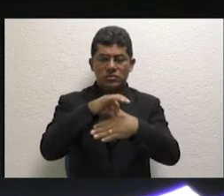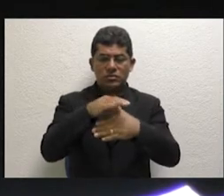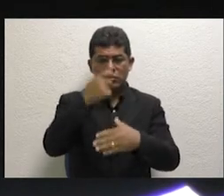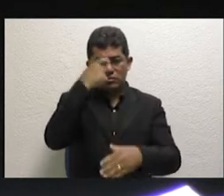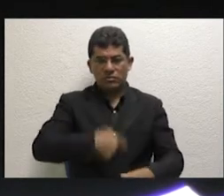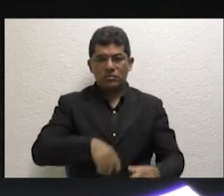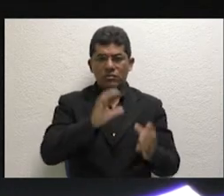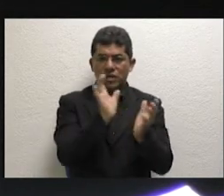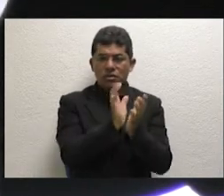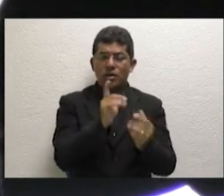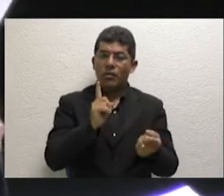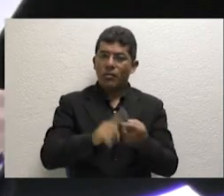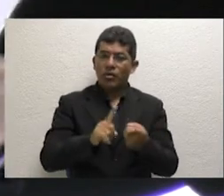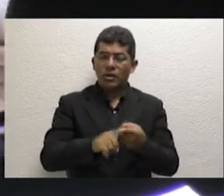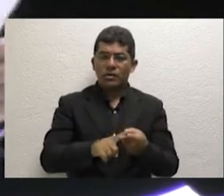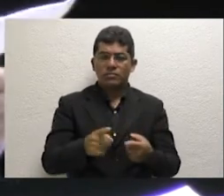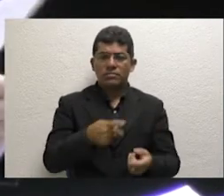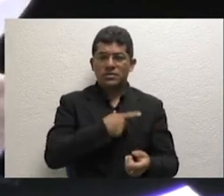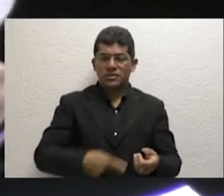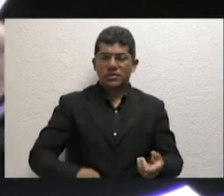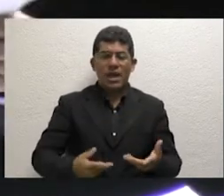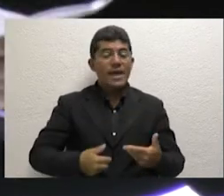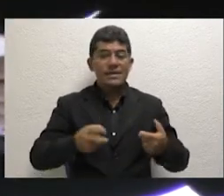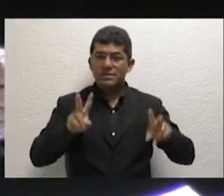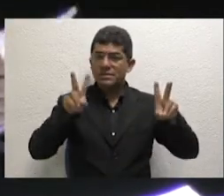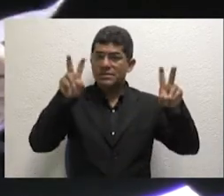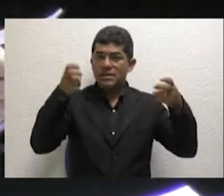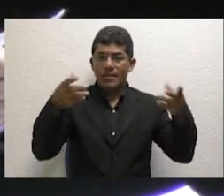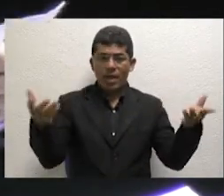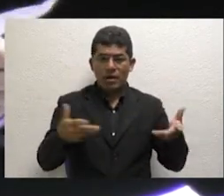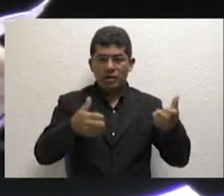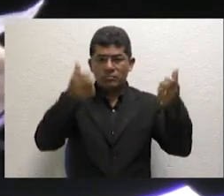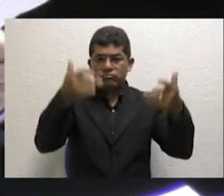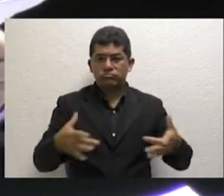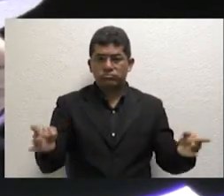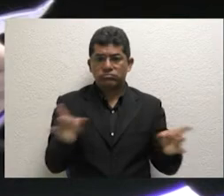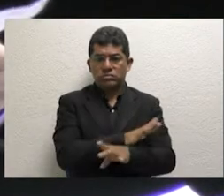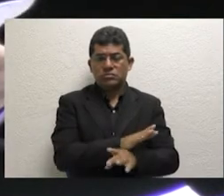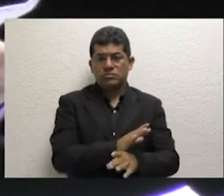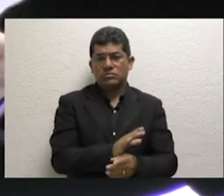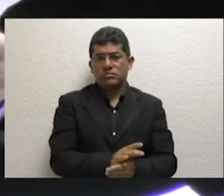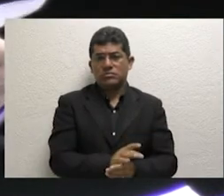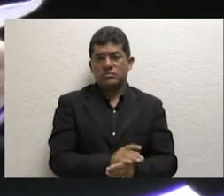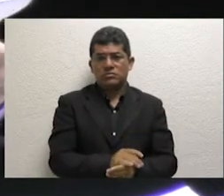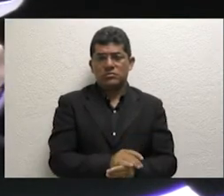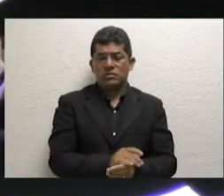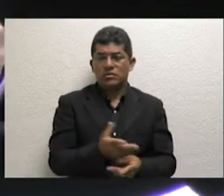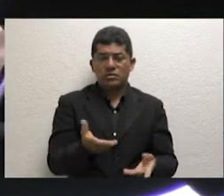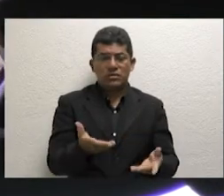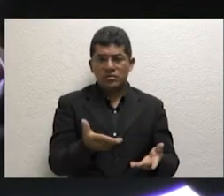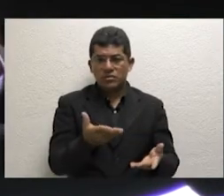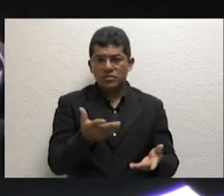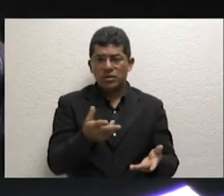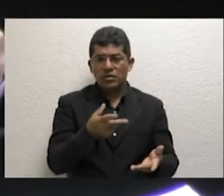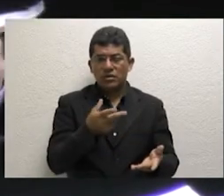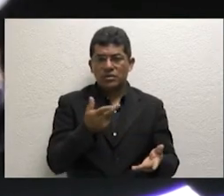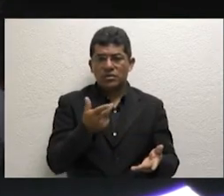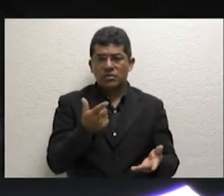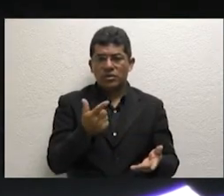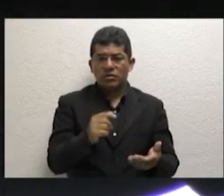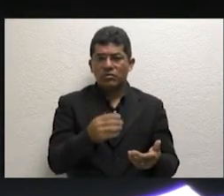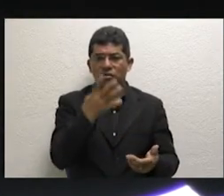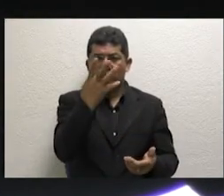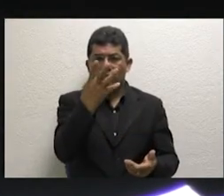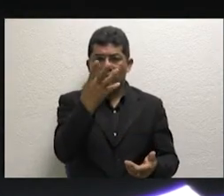meu partido até porque presidente esse assunto não se esgota apenas com quatro